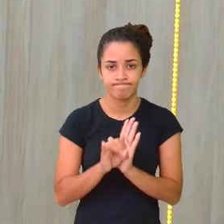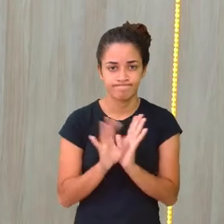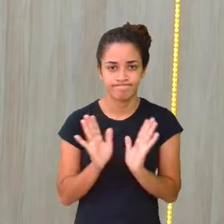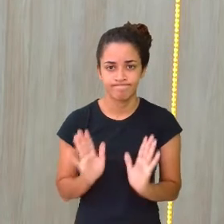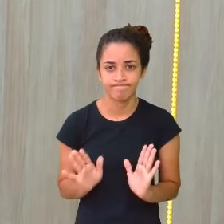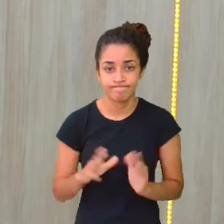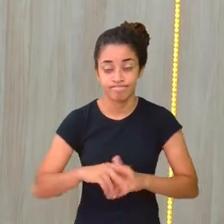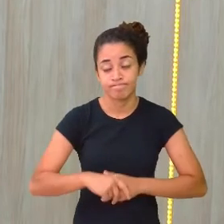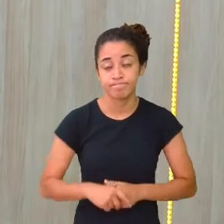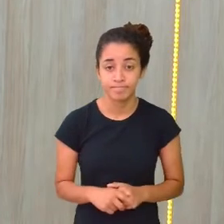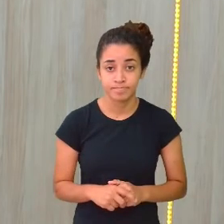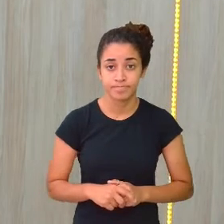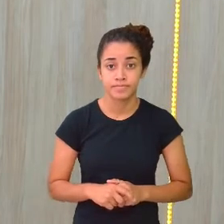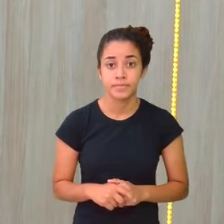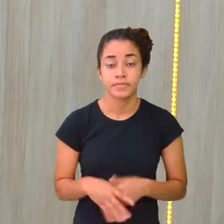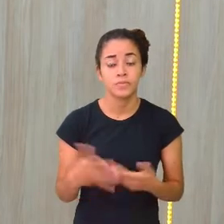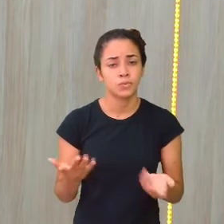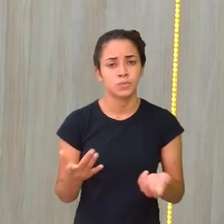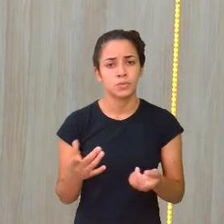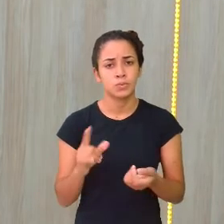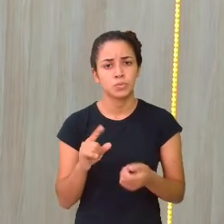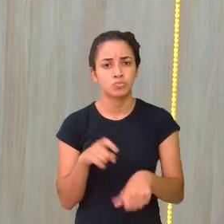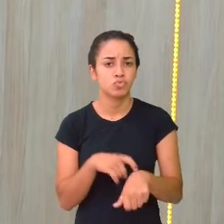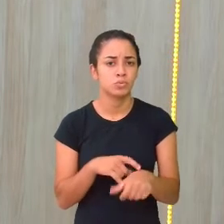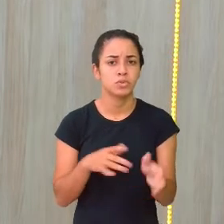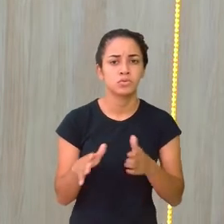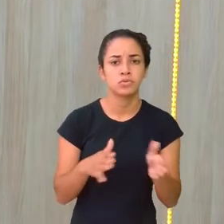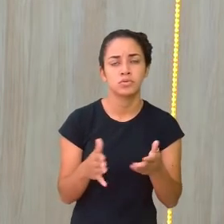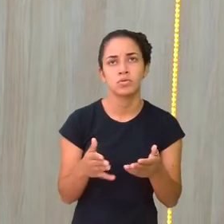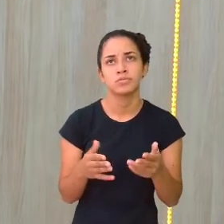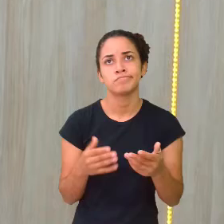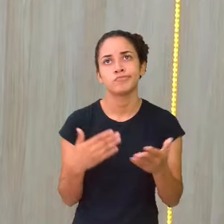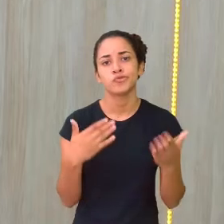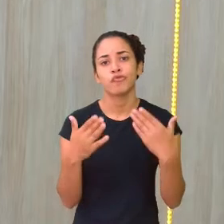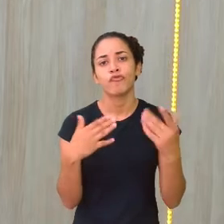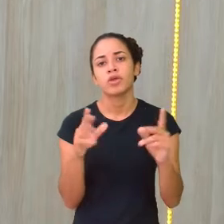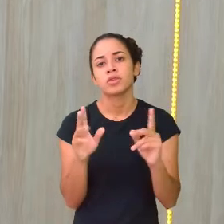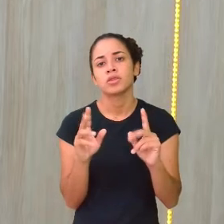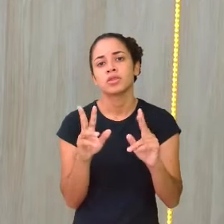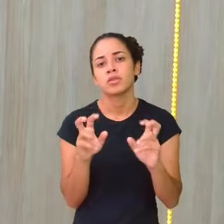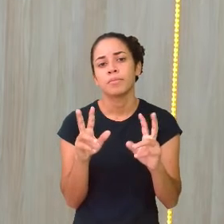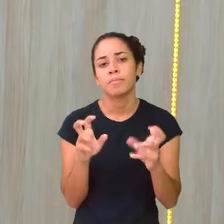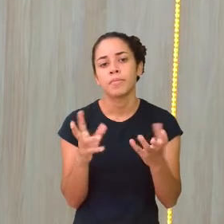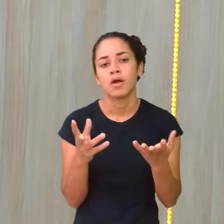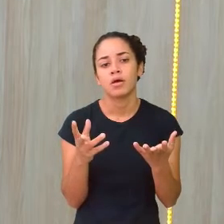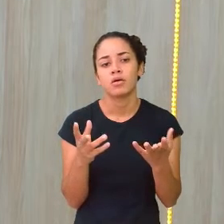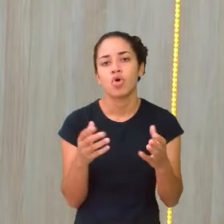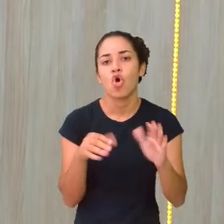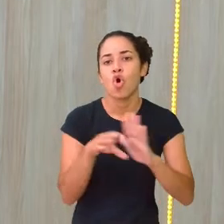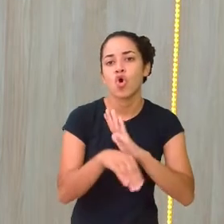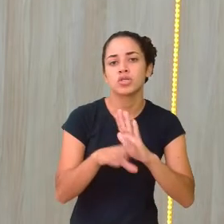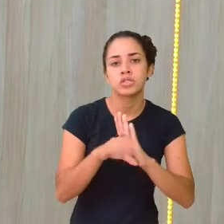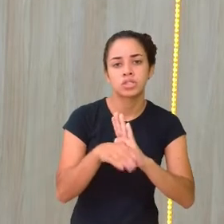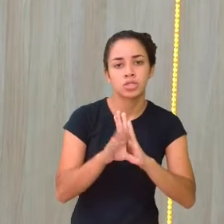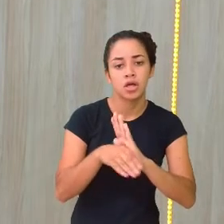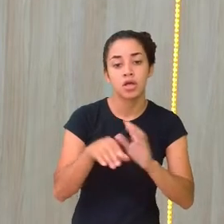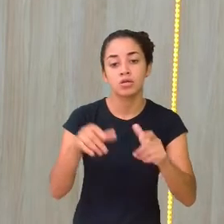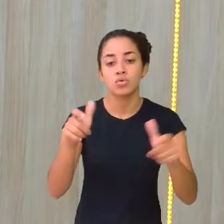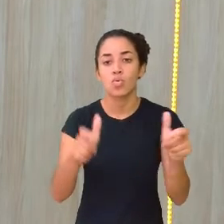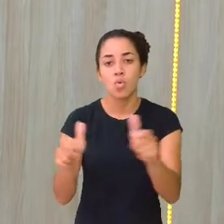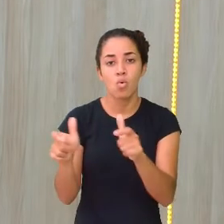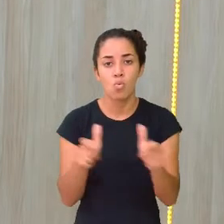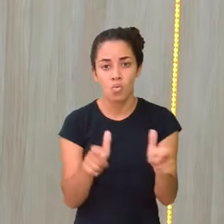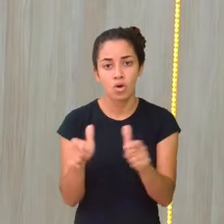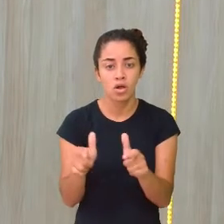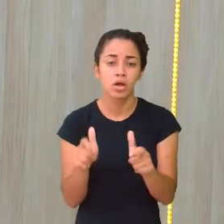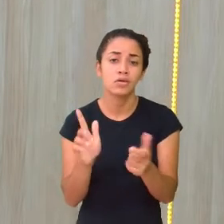identificação. Então, quando a gente trabalha, por exemplo, a questão do conceito de lugar, já vai partir para